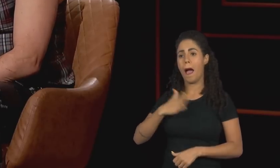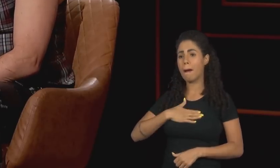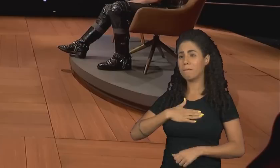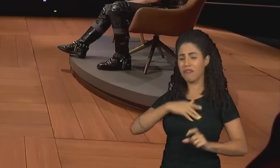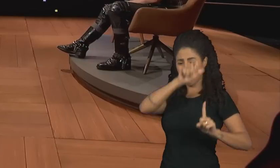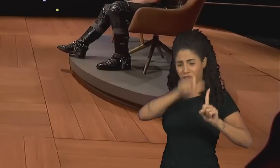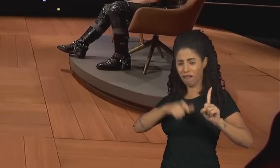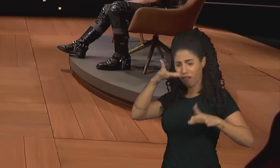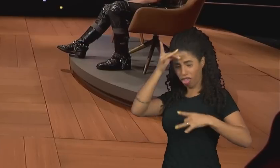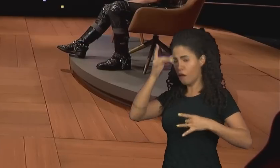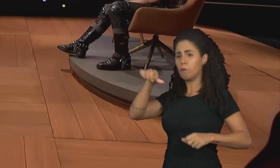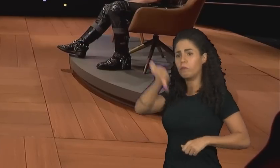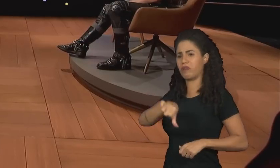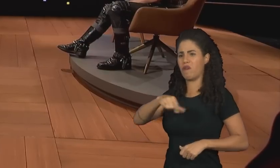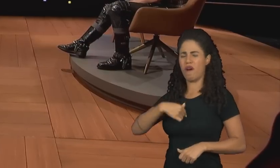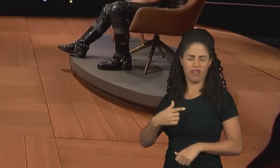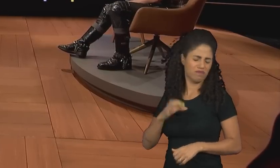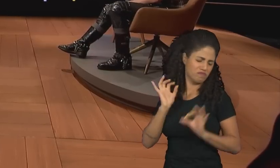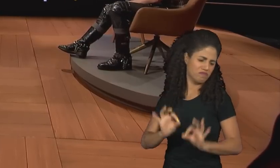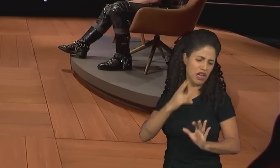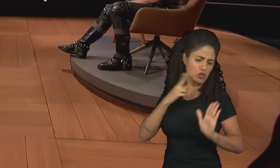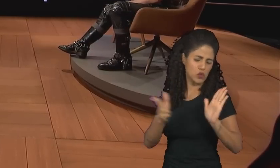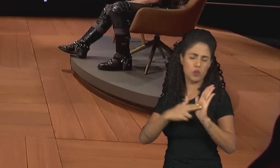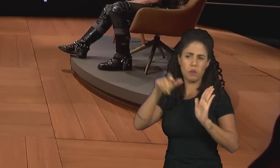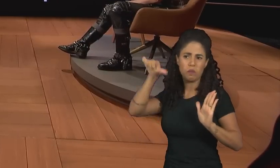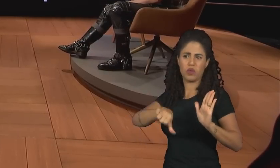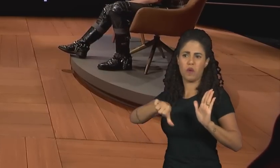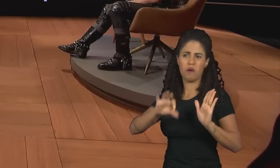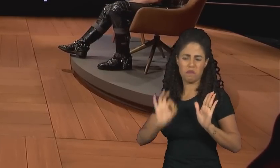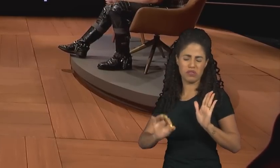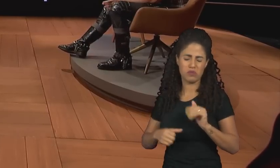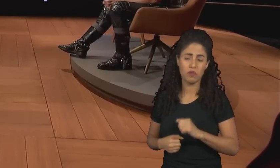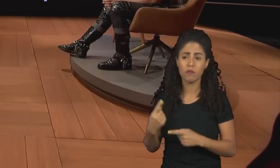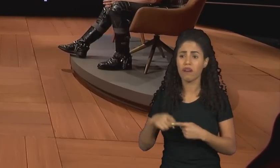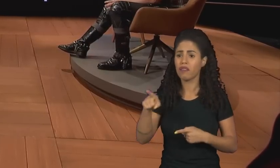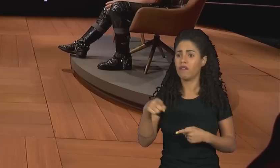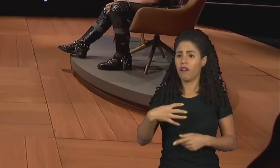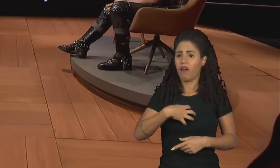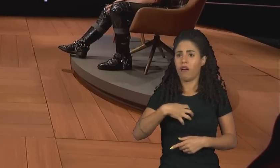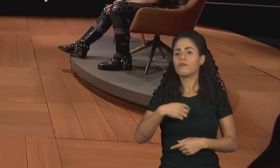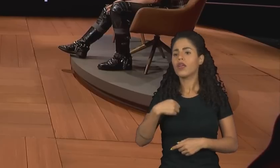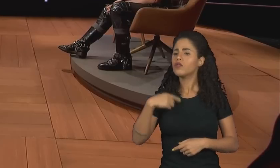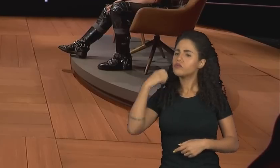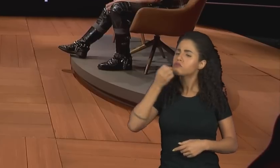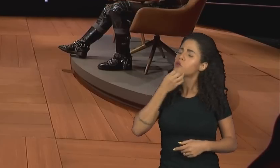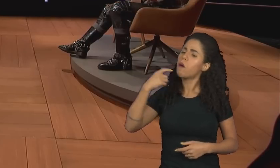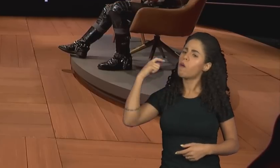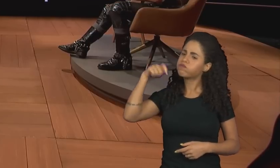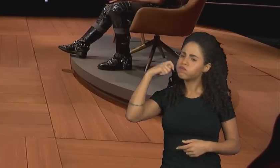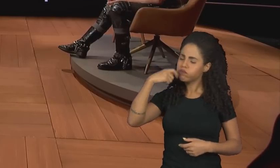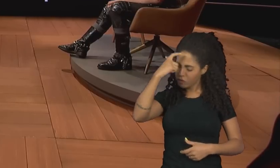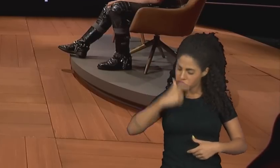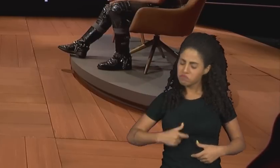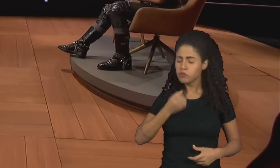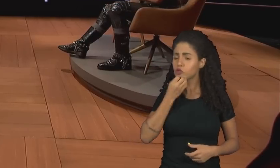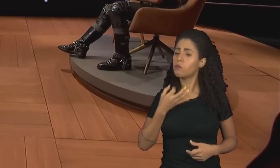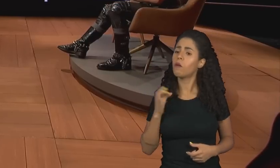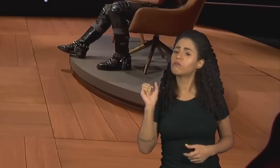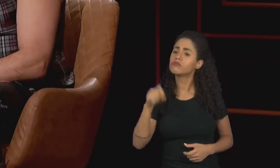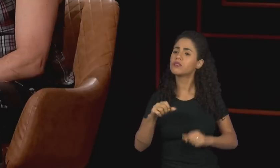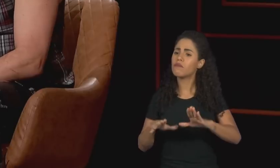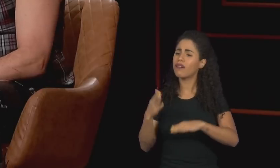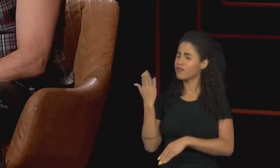acho. Mesmo? I think so. Eu acho. Eu acho que eu sou um bom ator até. Bom, que tem que dizer isso ao público,